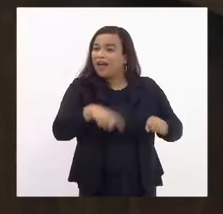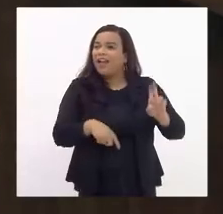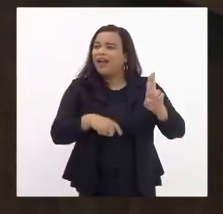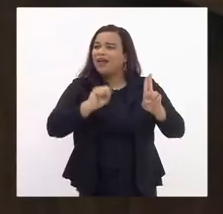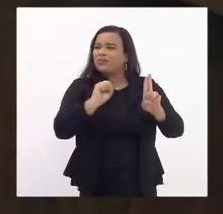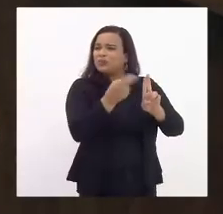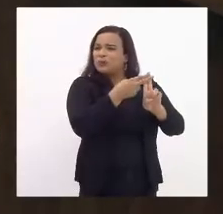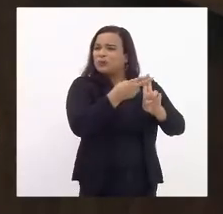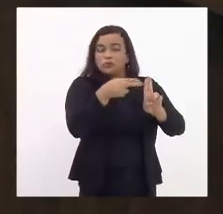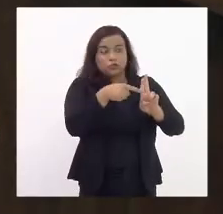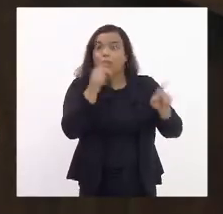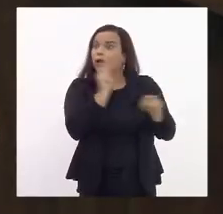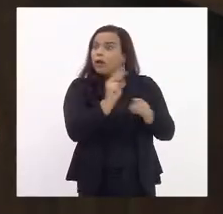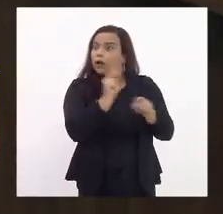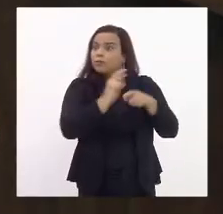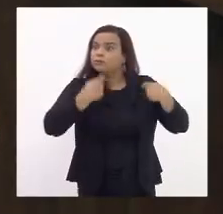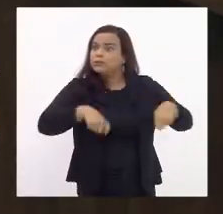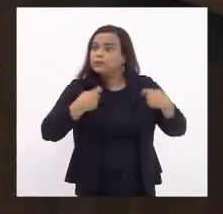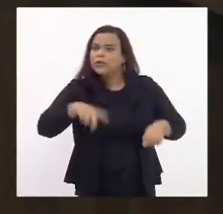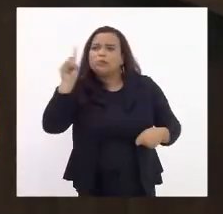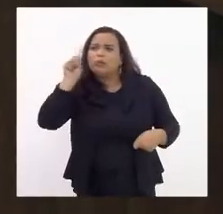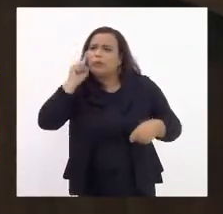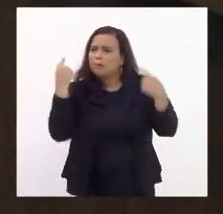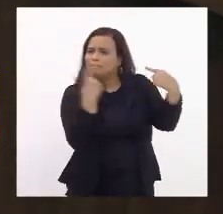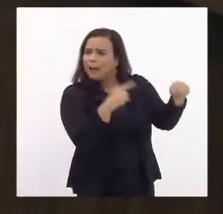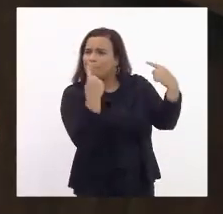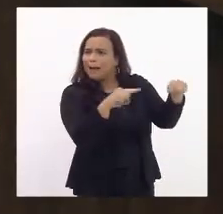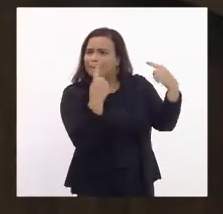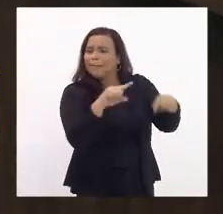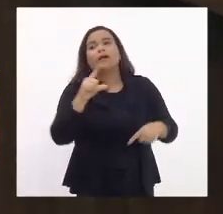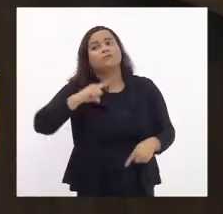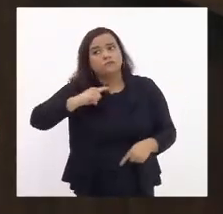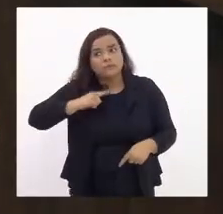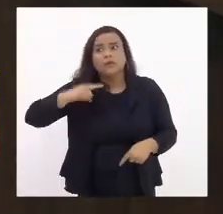que é atacado todo dia. É ele que